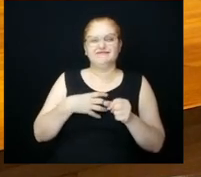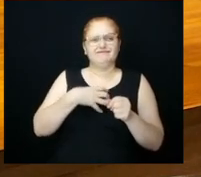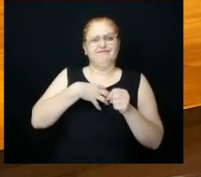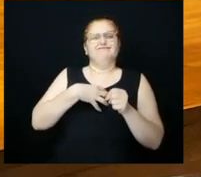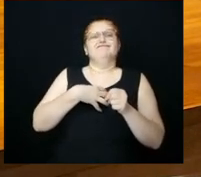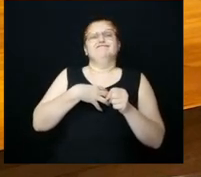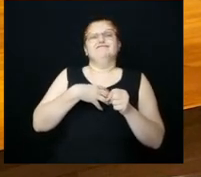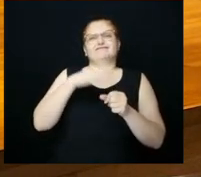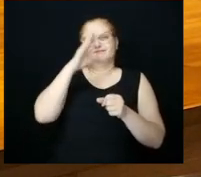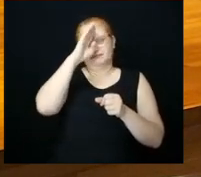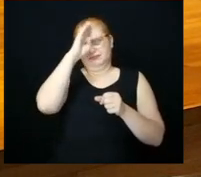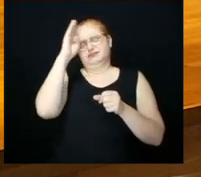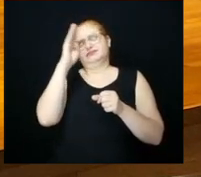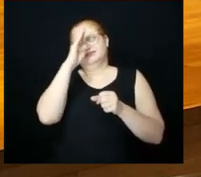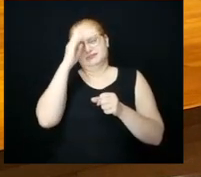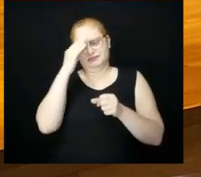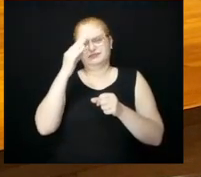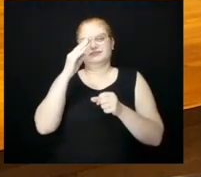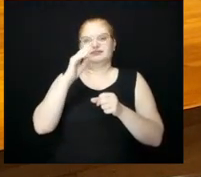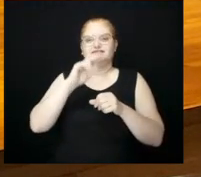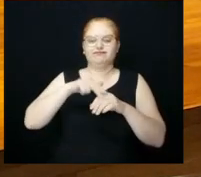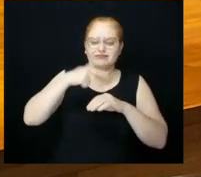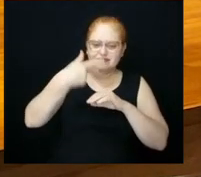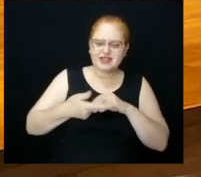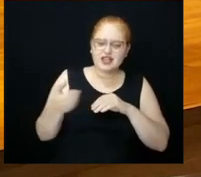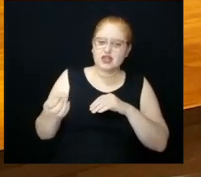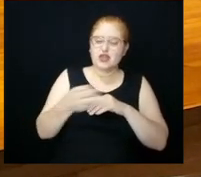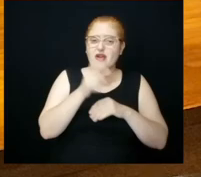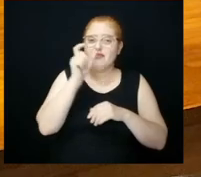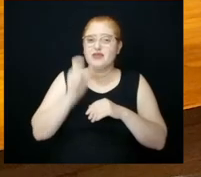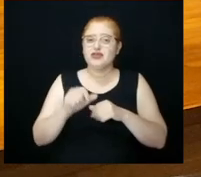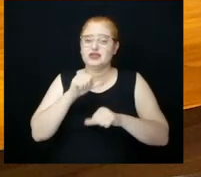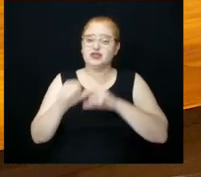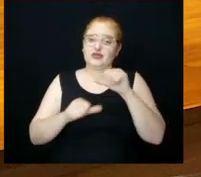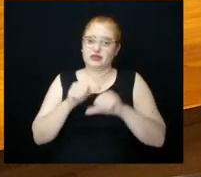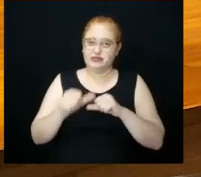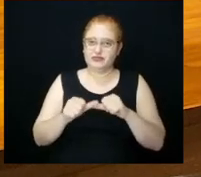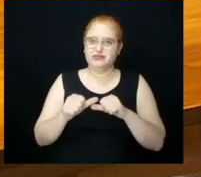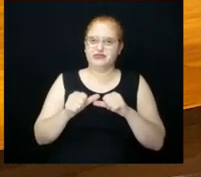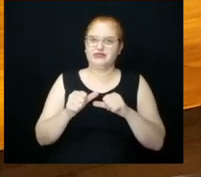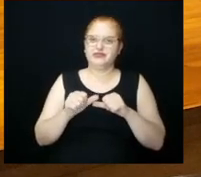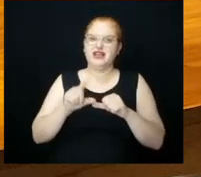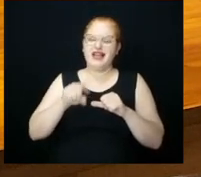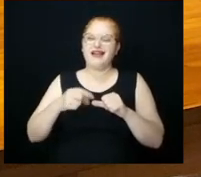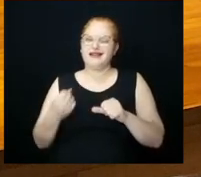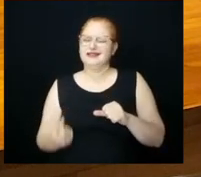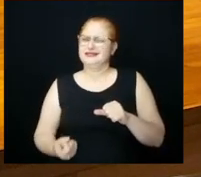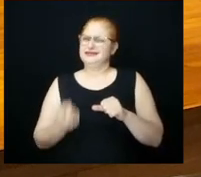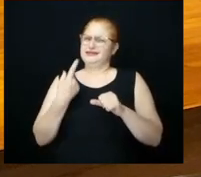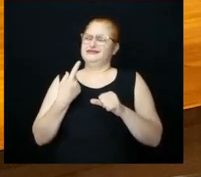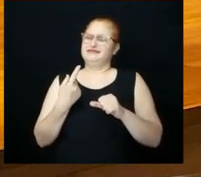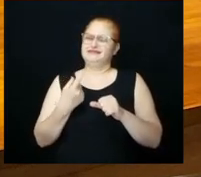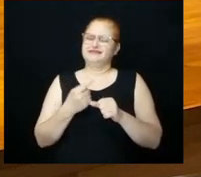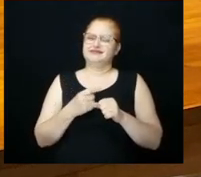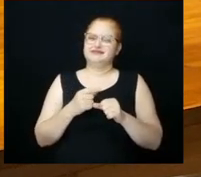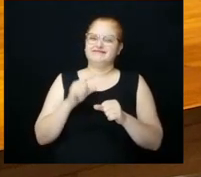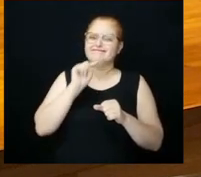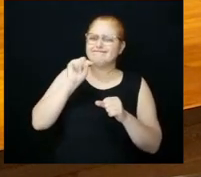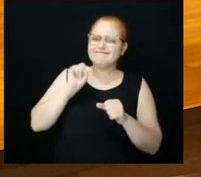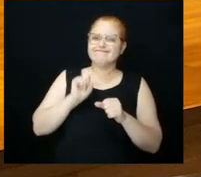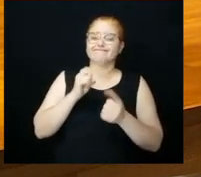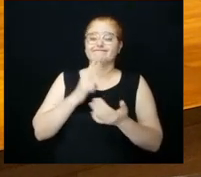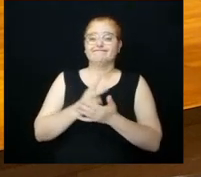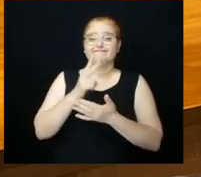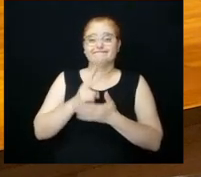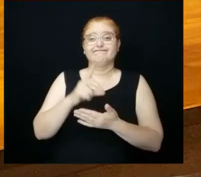caía. Caía dentro dessa nova pessoa que se tornara. Caía no estranho familiar. Será que